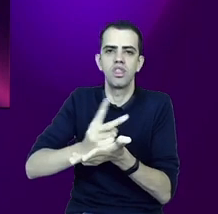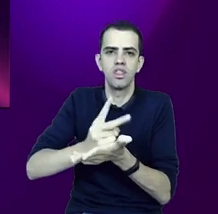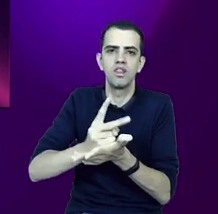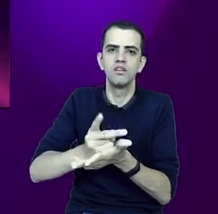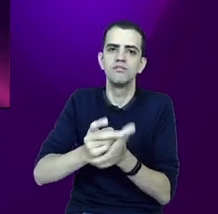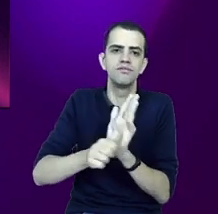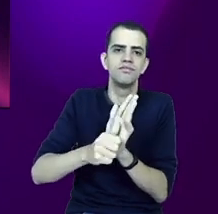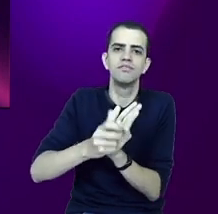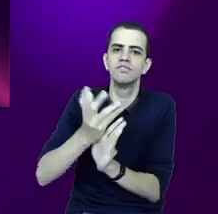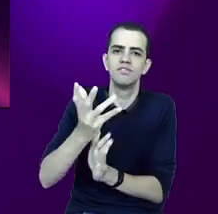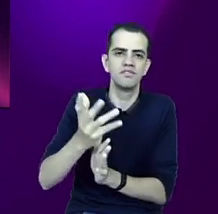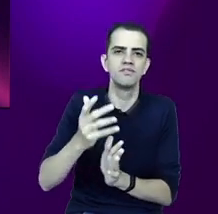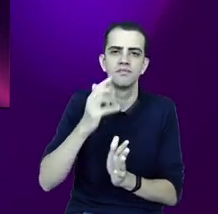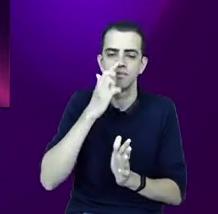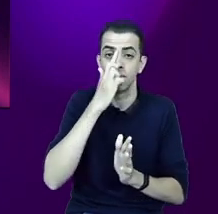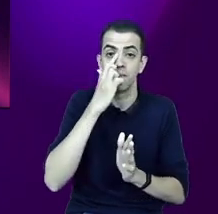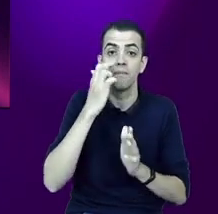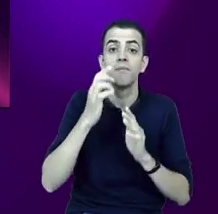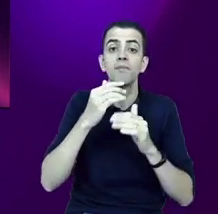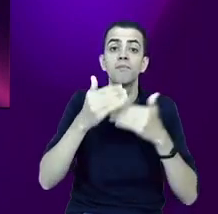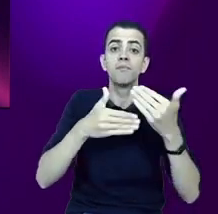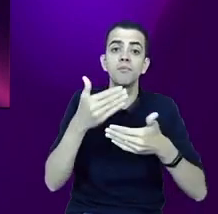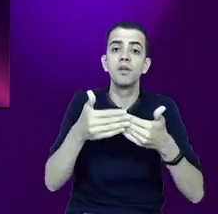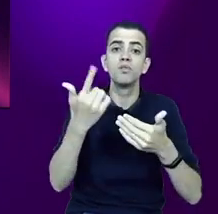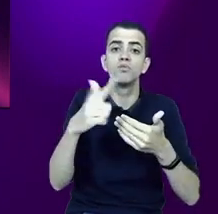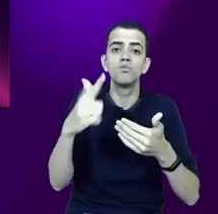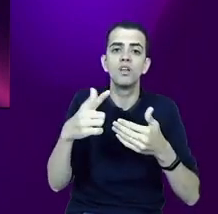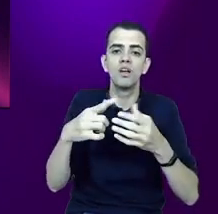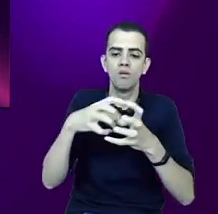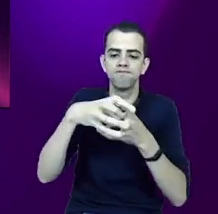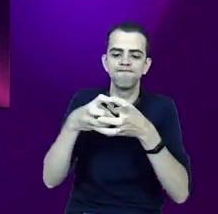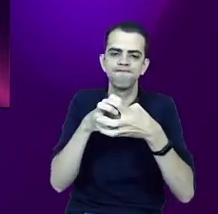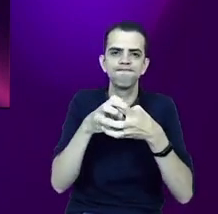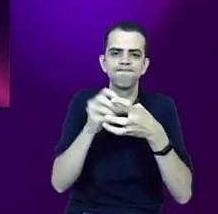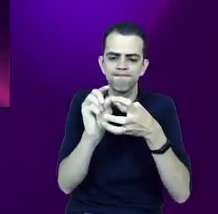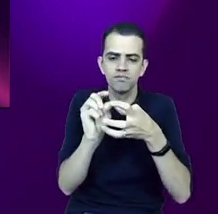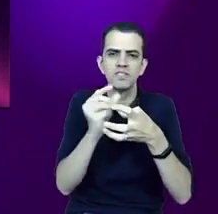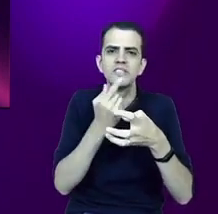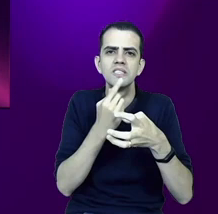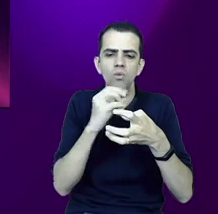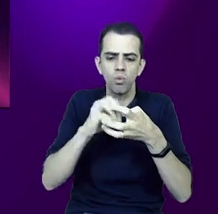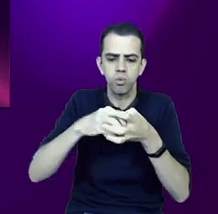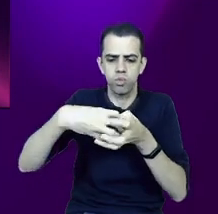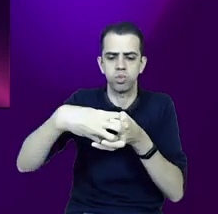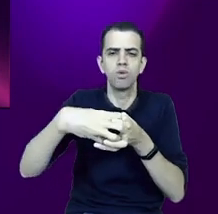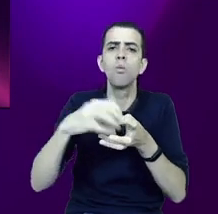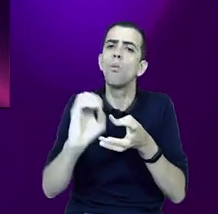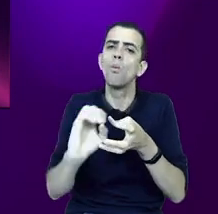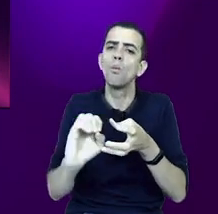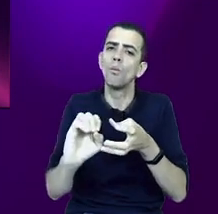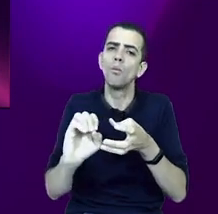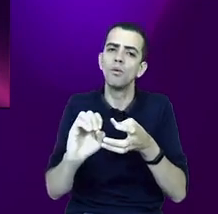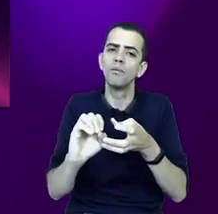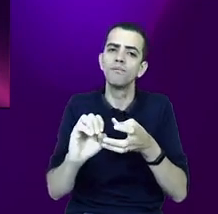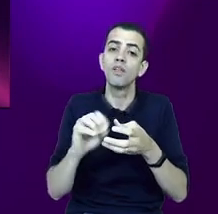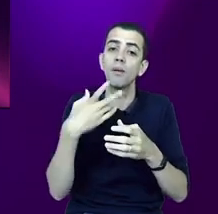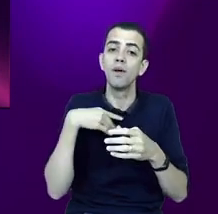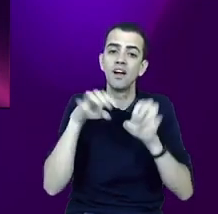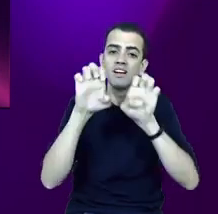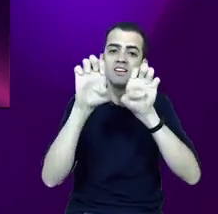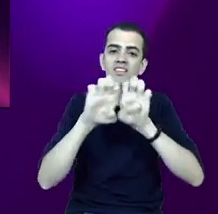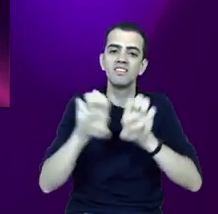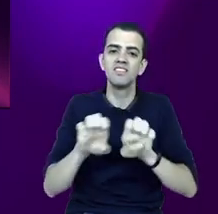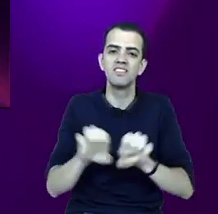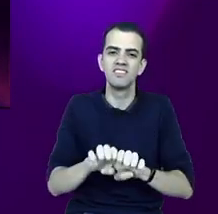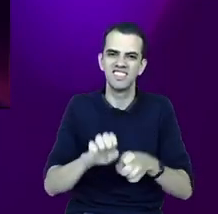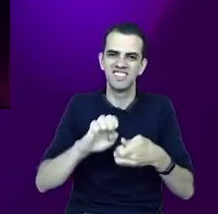massa, ele não tinha praticamente nenhum quadro até então, tá? Então, a gente vê aqui as estruturas jogadas, a